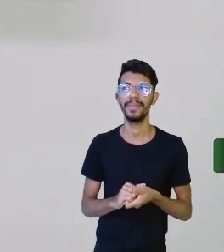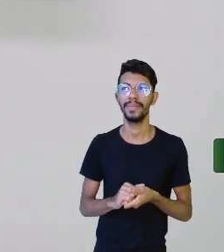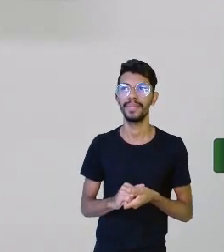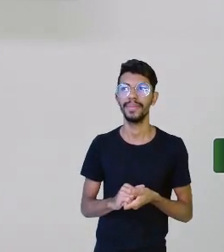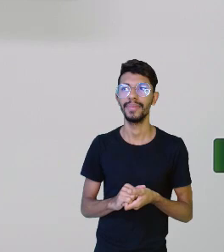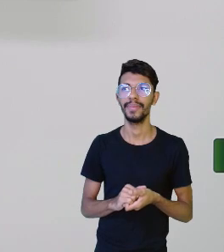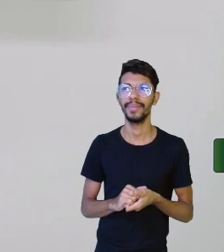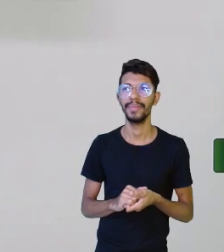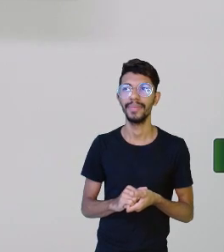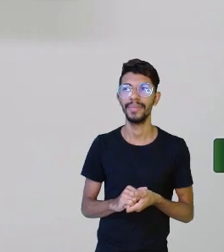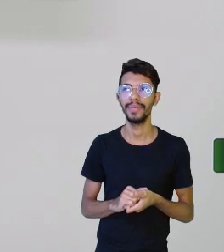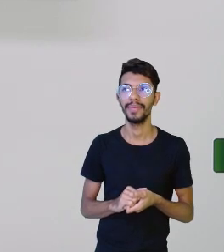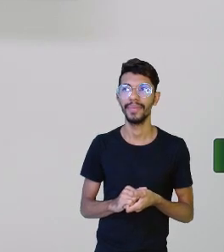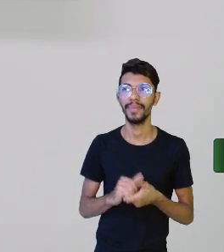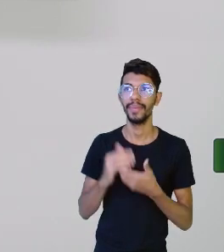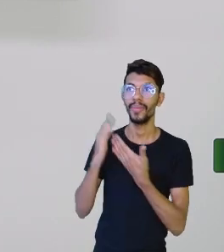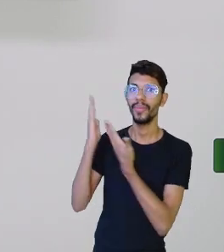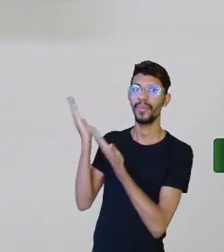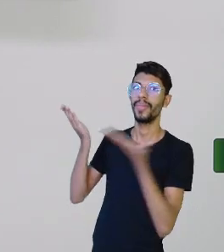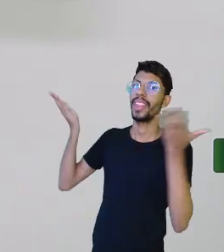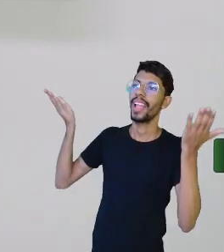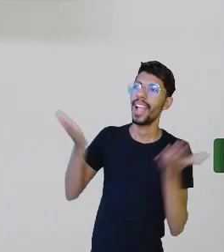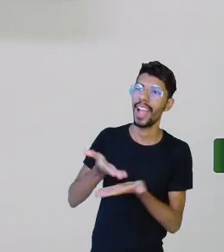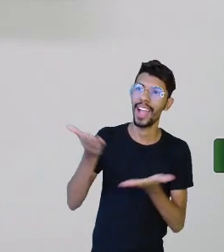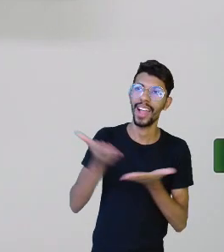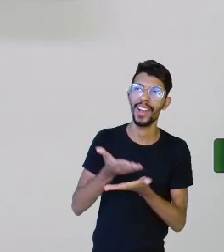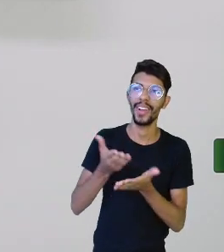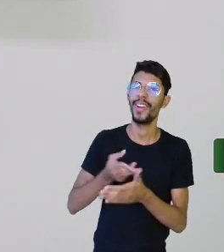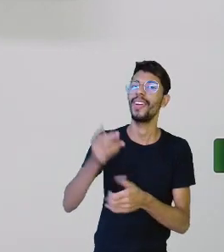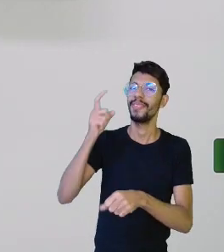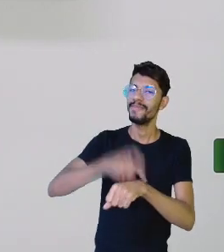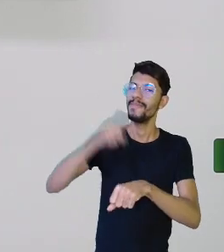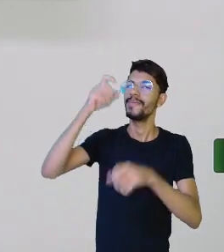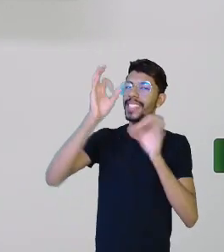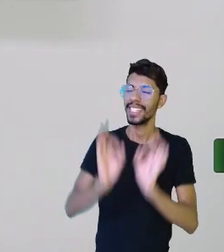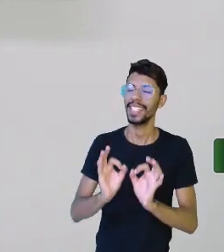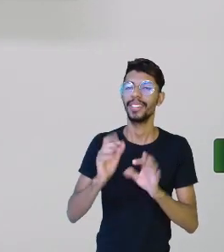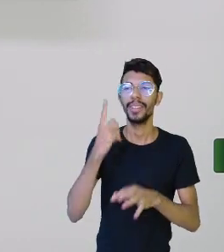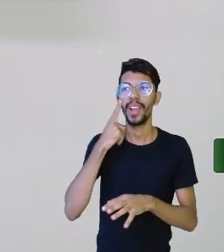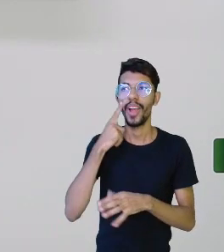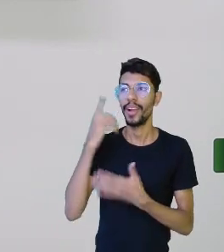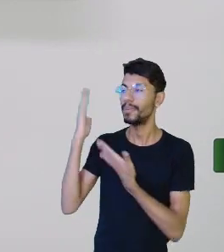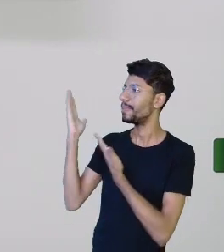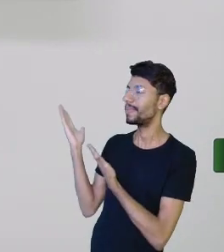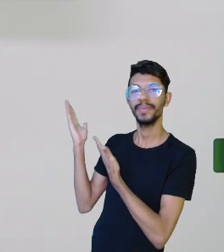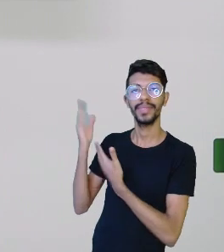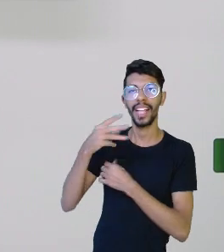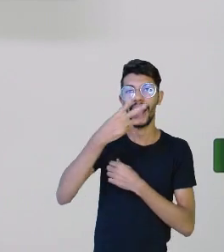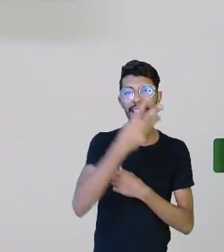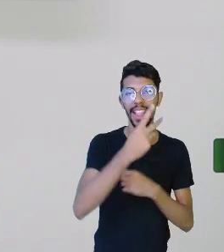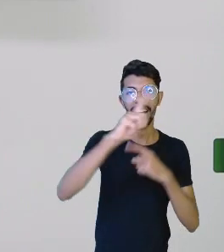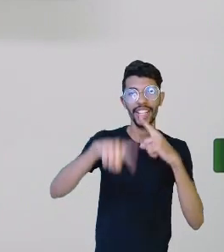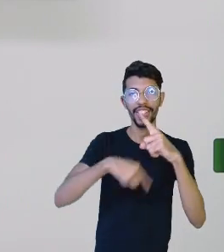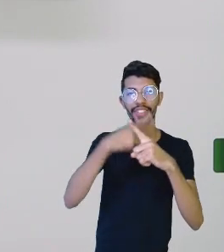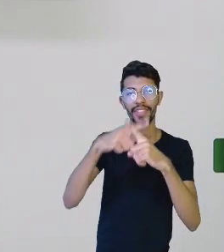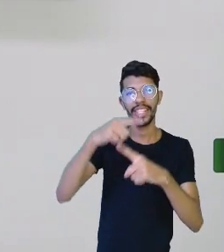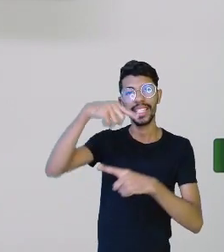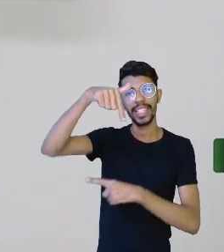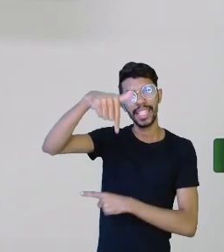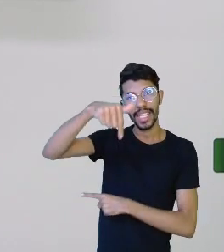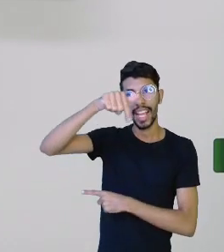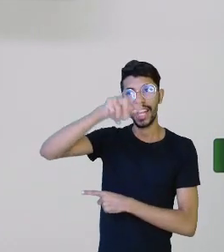próxima tela. Agora chegou onde eu queria. Então, olha só. 3